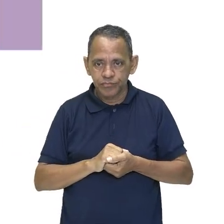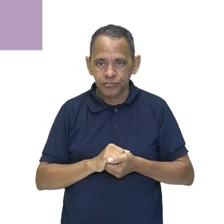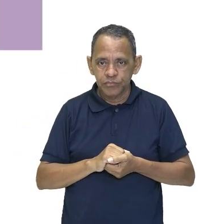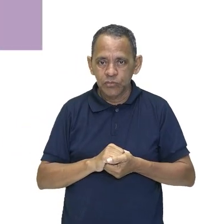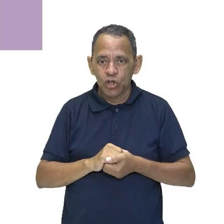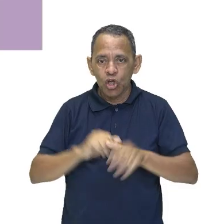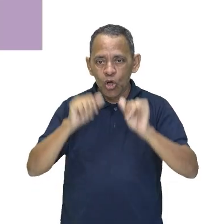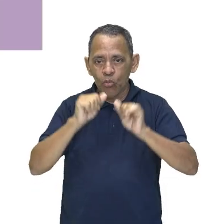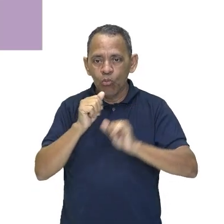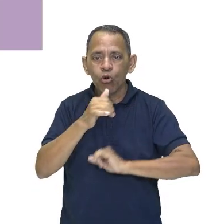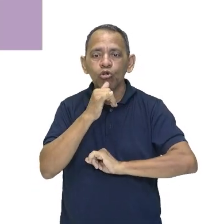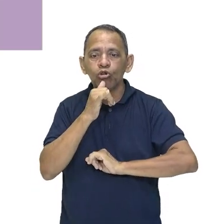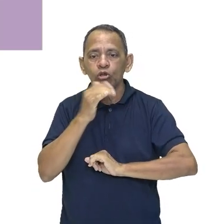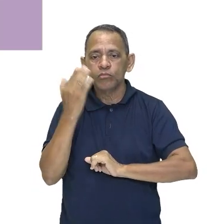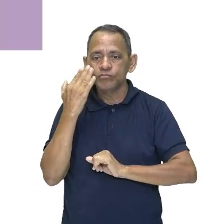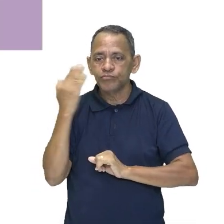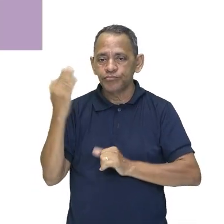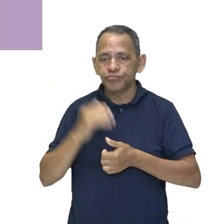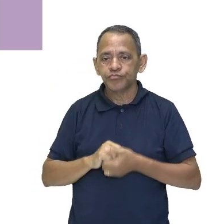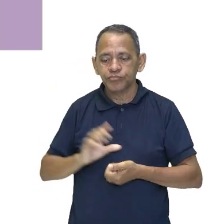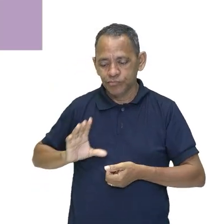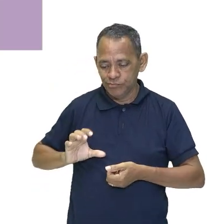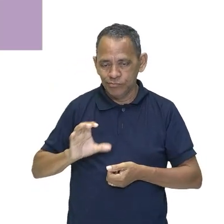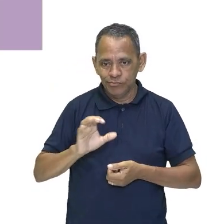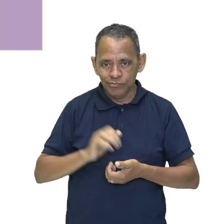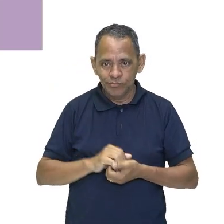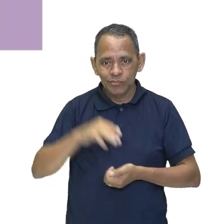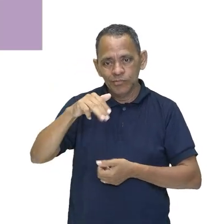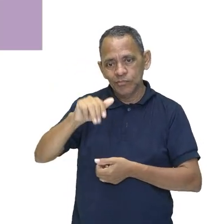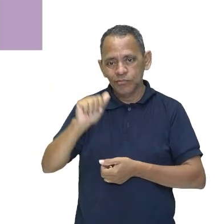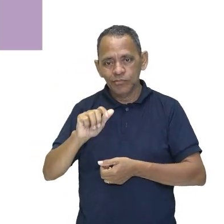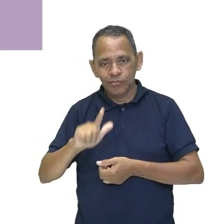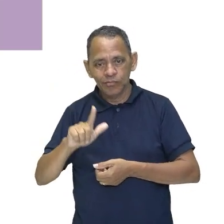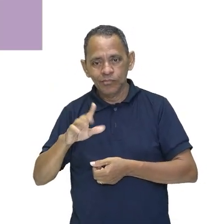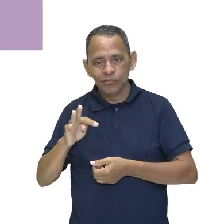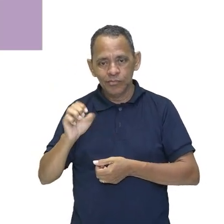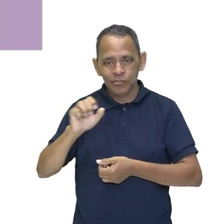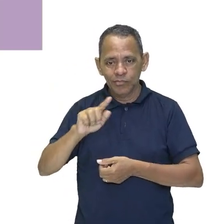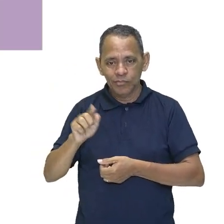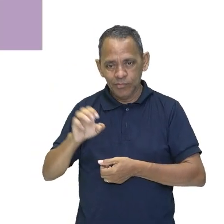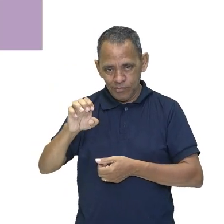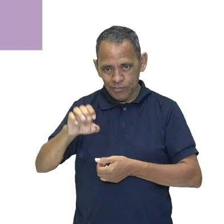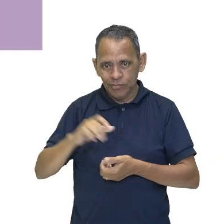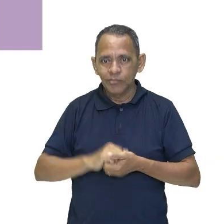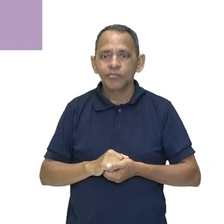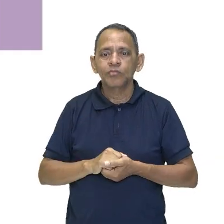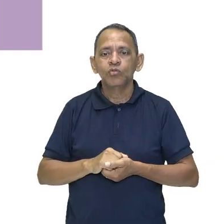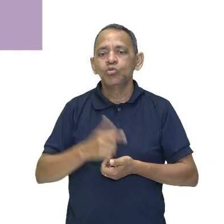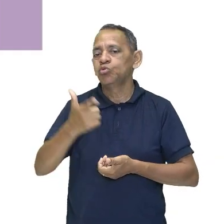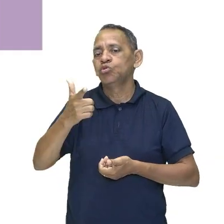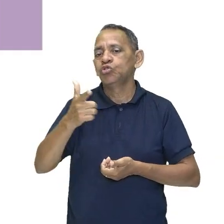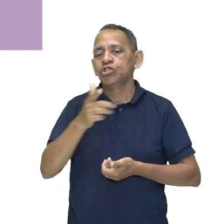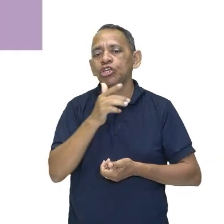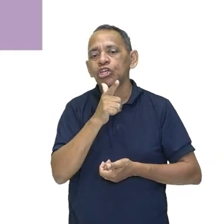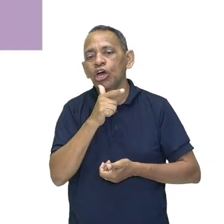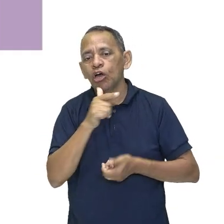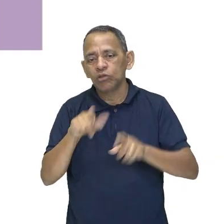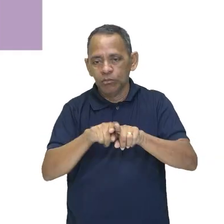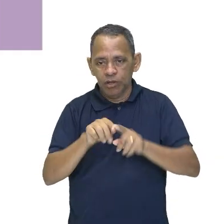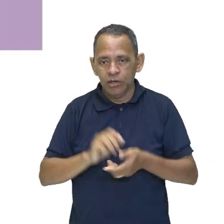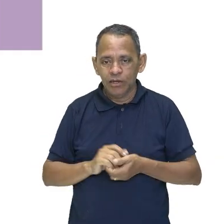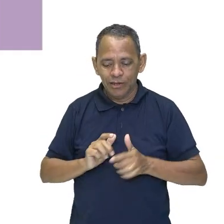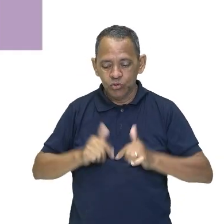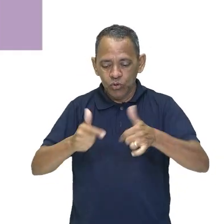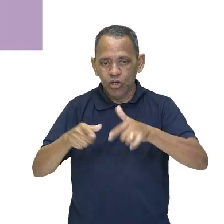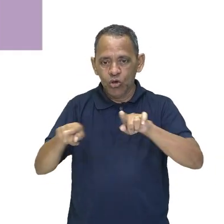Pode-se exemplificar com a enzima maltase, em presença de água. Ela atua sobre o substrato